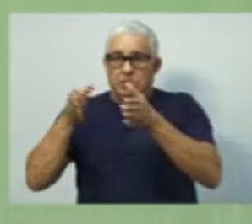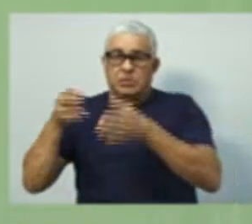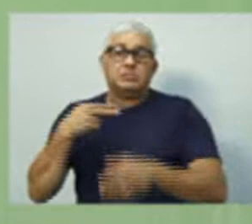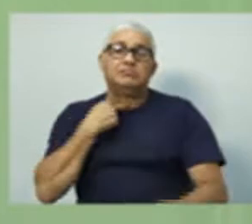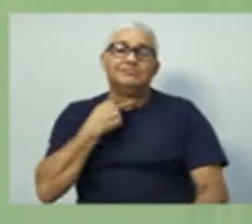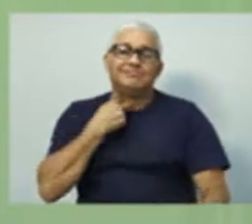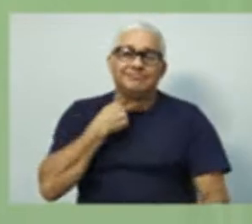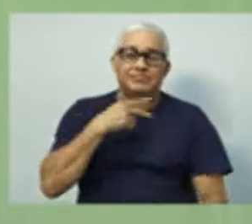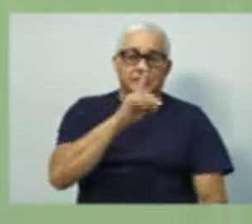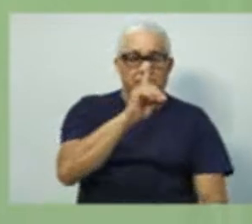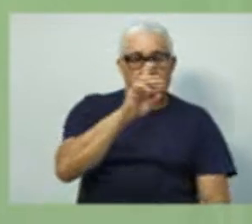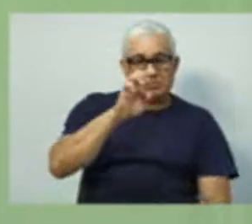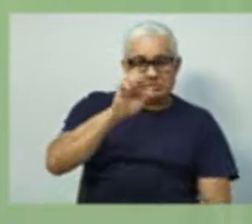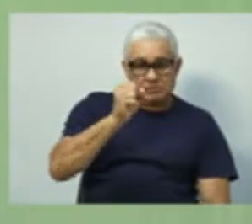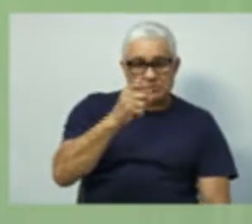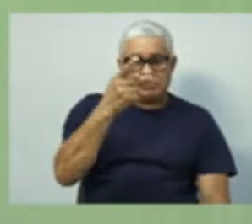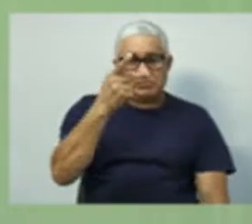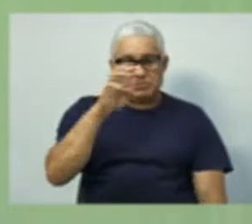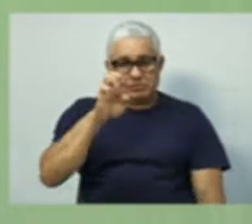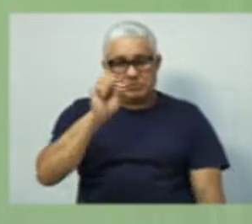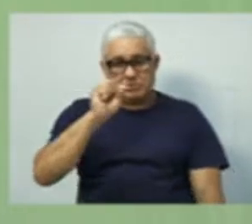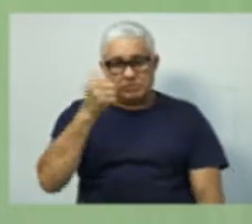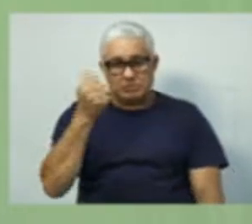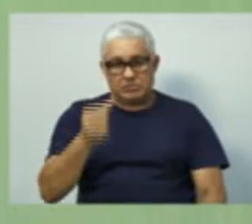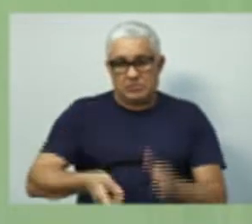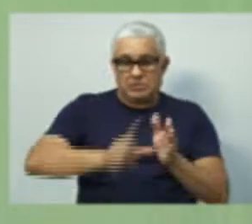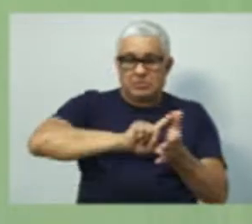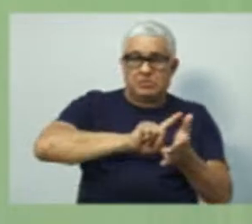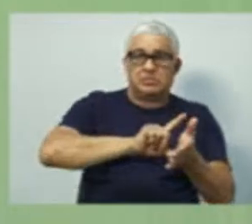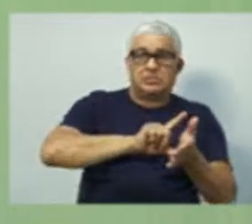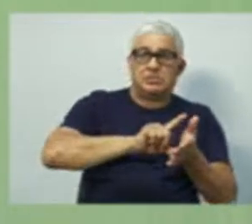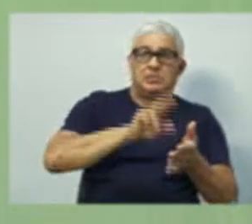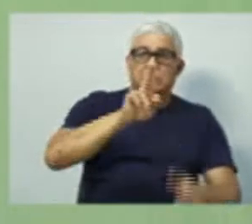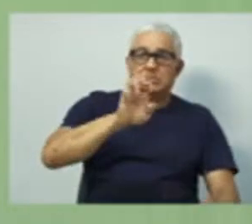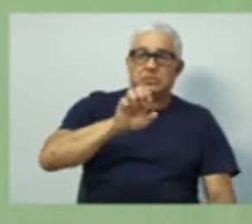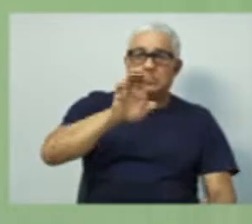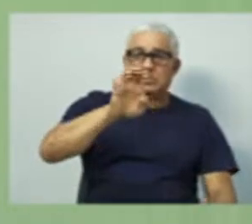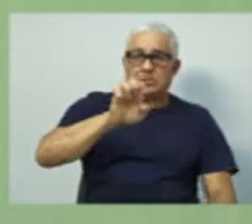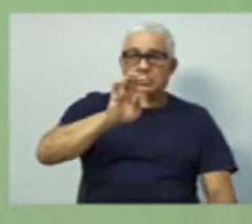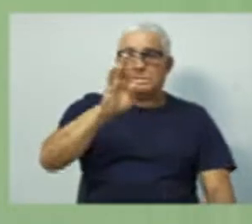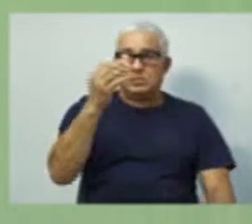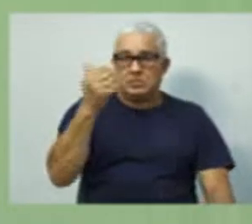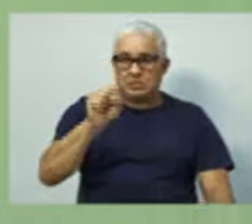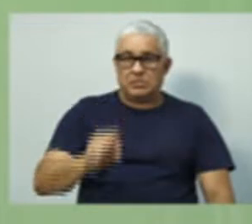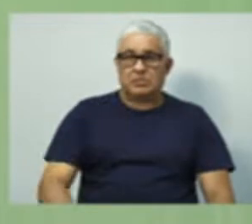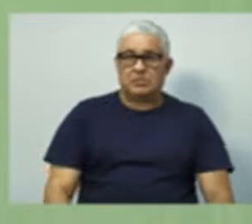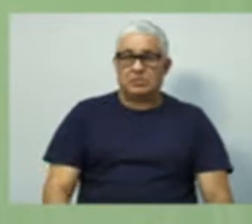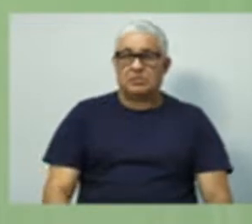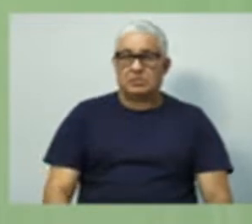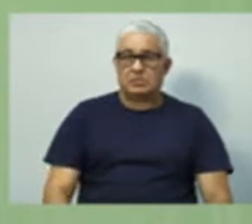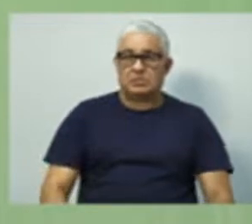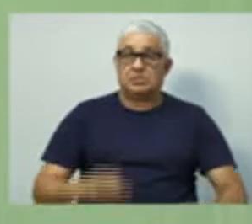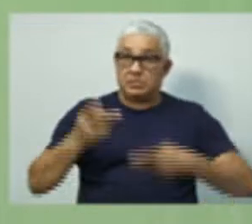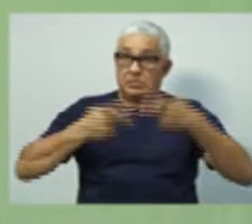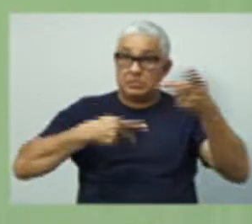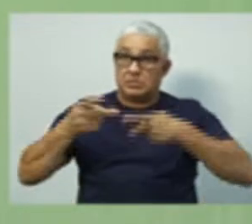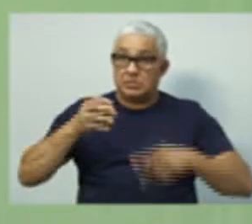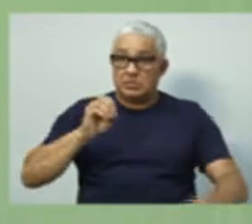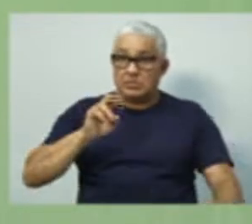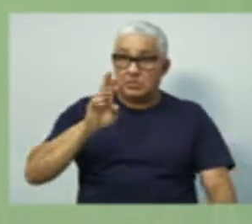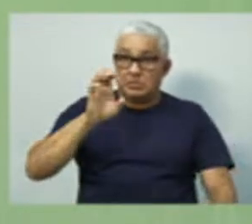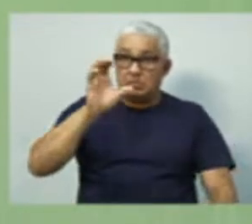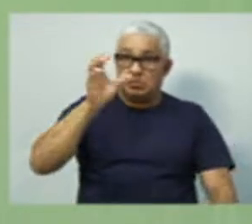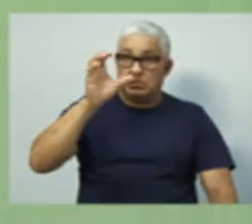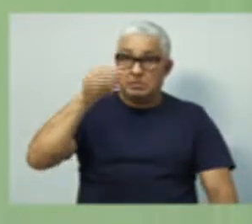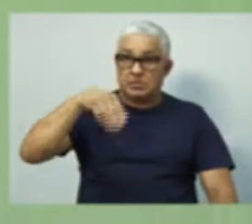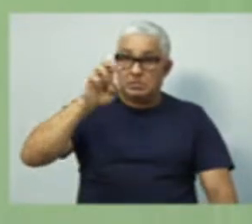ter despesas desde que não tenha receitas. Então, nesta ordem. Então, o planejamento orçamentário, ele vai